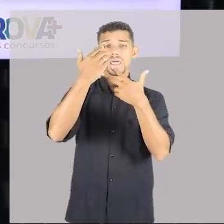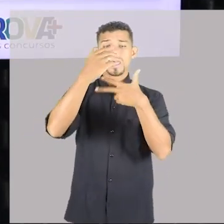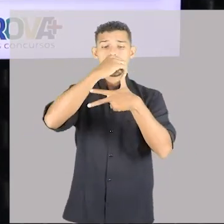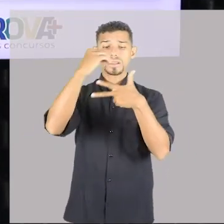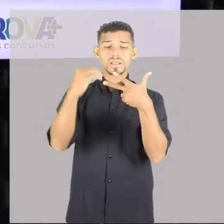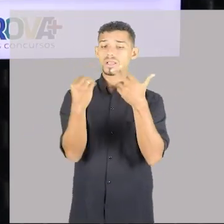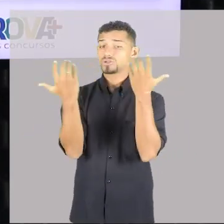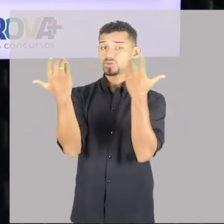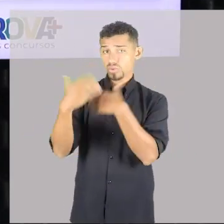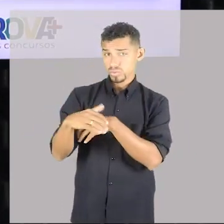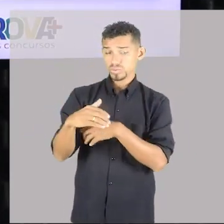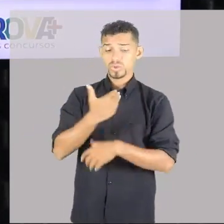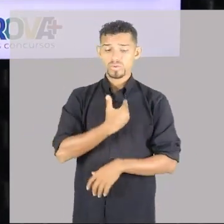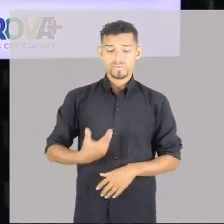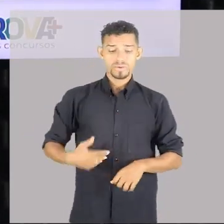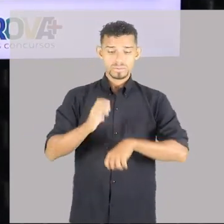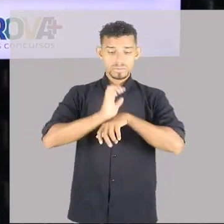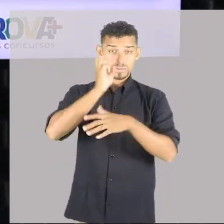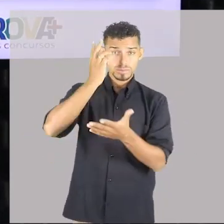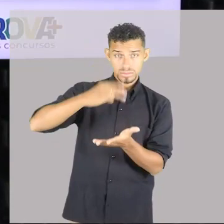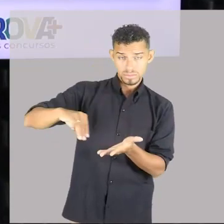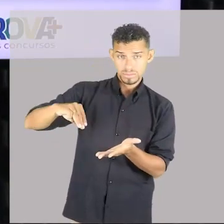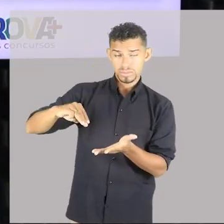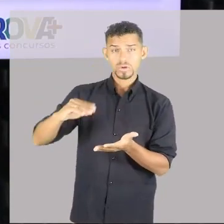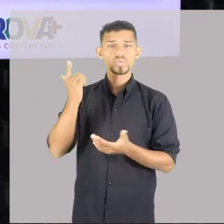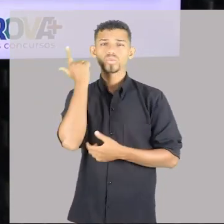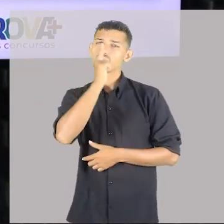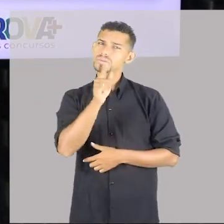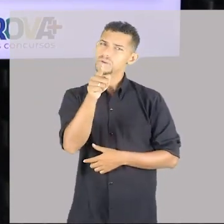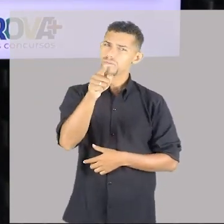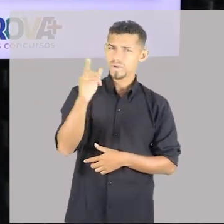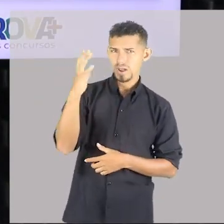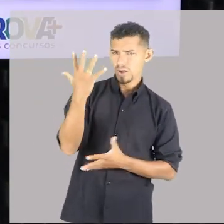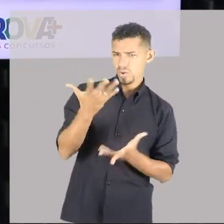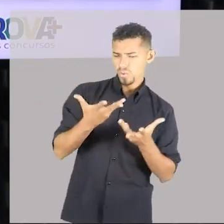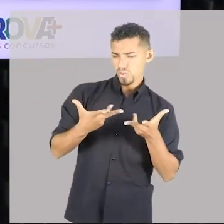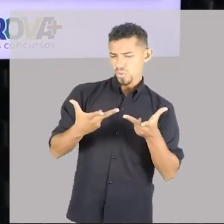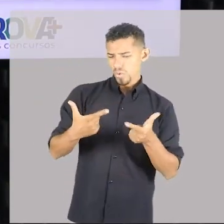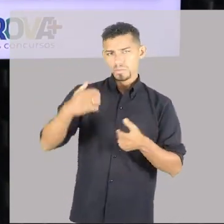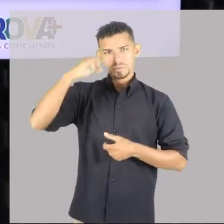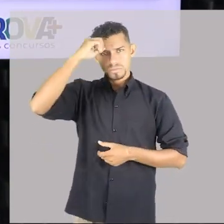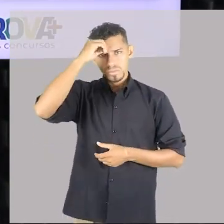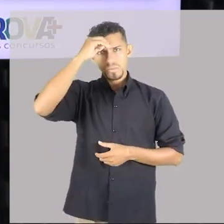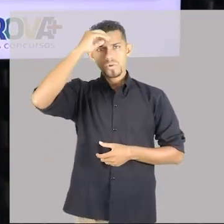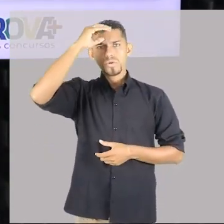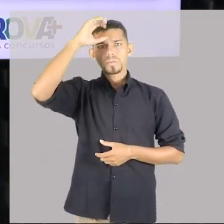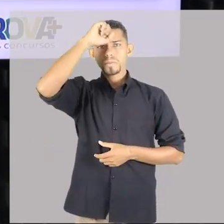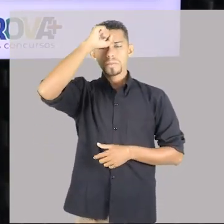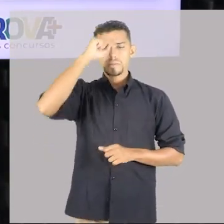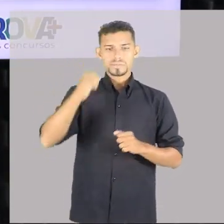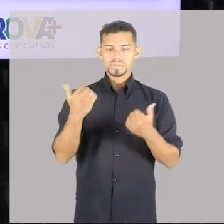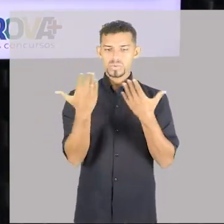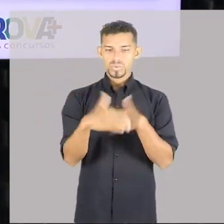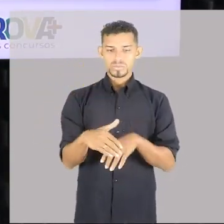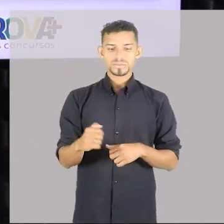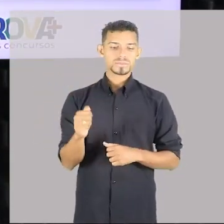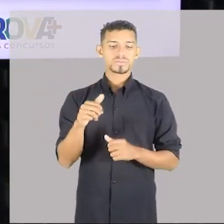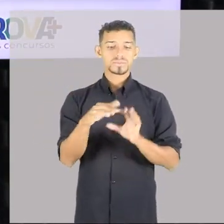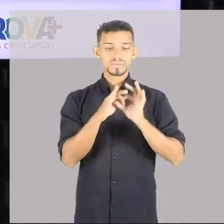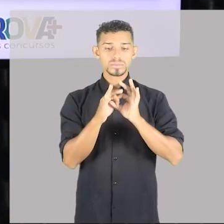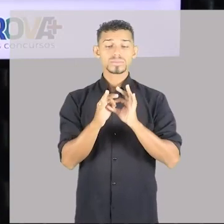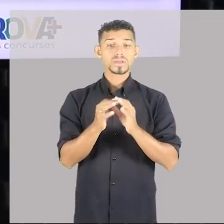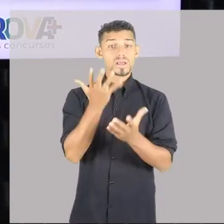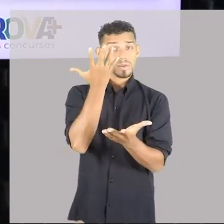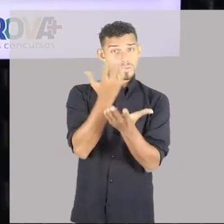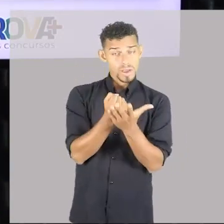processo do governo do estado para garantir a você uma qualificação adequada para a sua aprovação no concurso nacional unificado. Baixe a